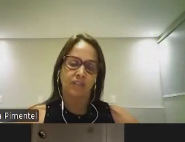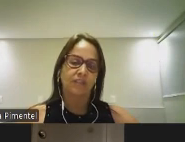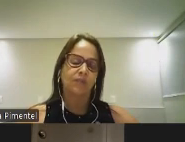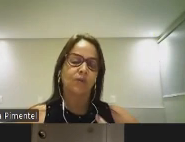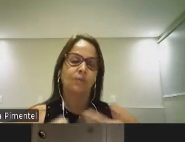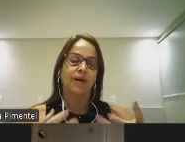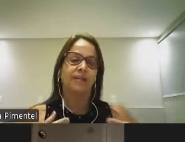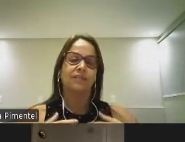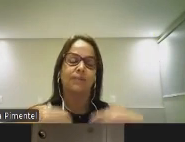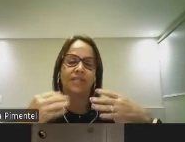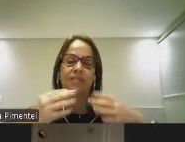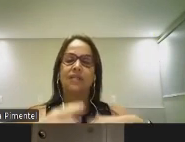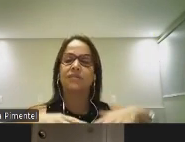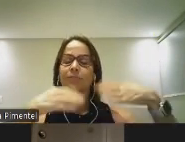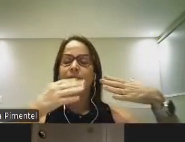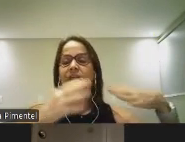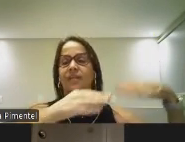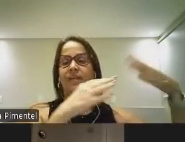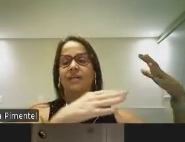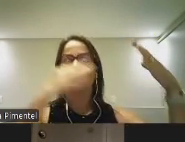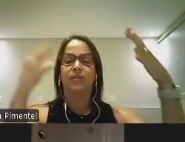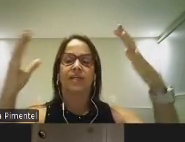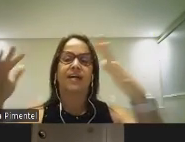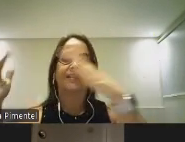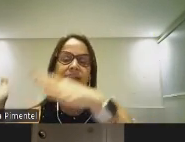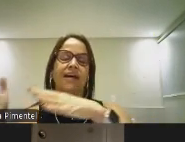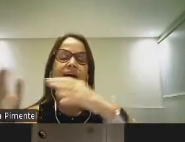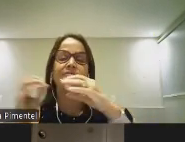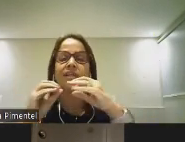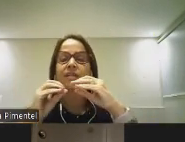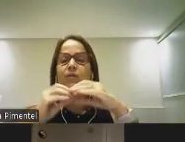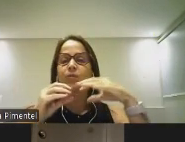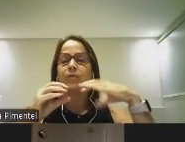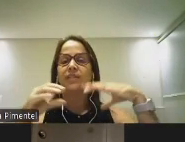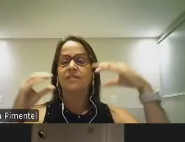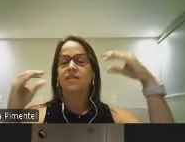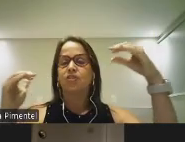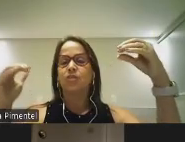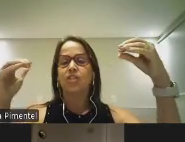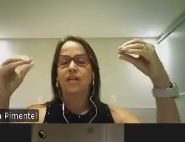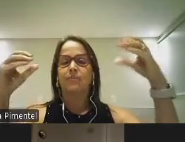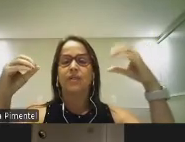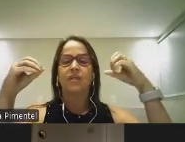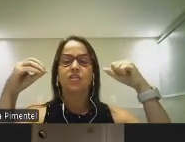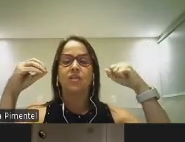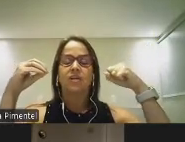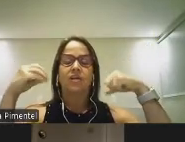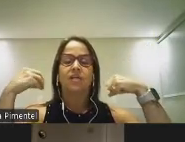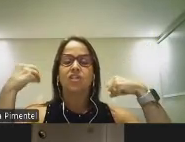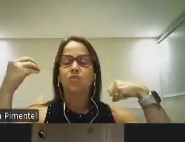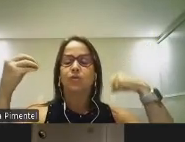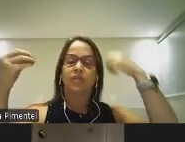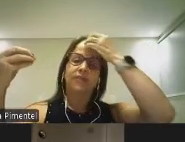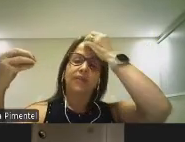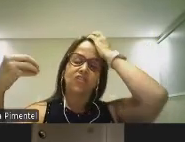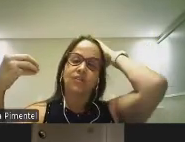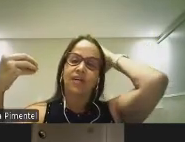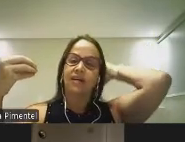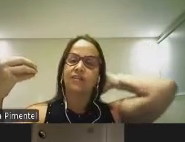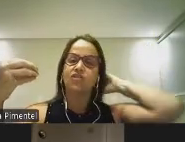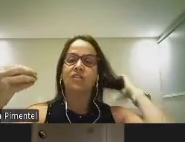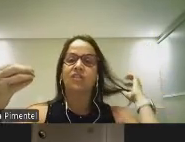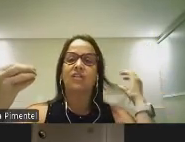trabalhos mostrando, comparando pacientes com apneia leve, moderada, grave, submetidos às duas terapias e eles